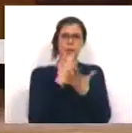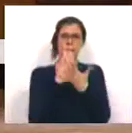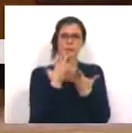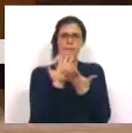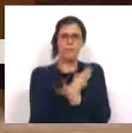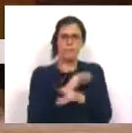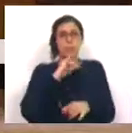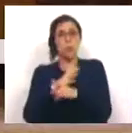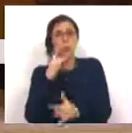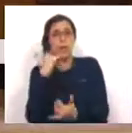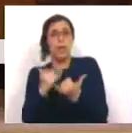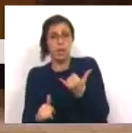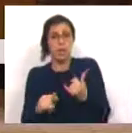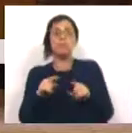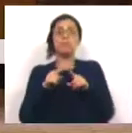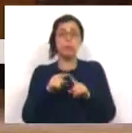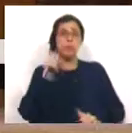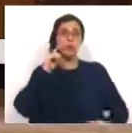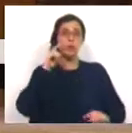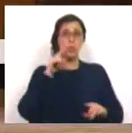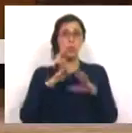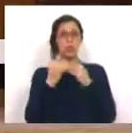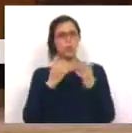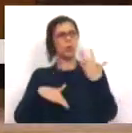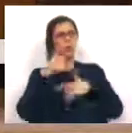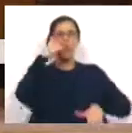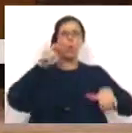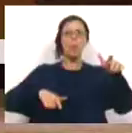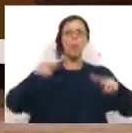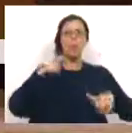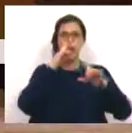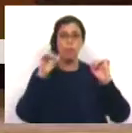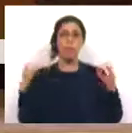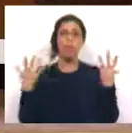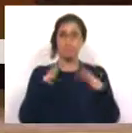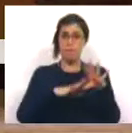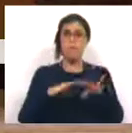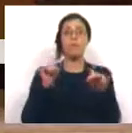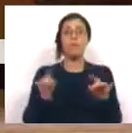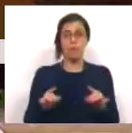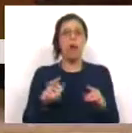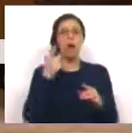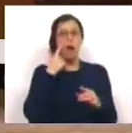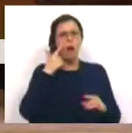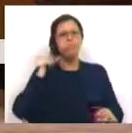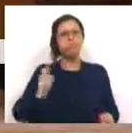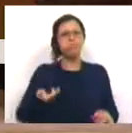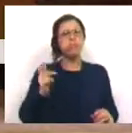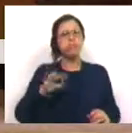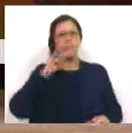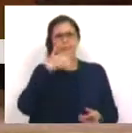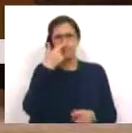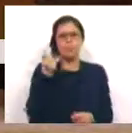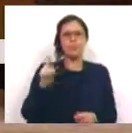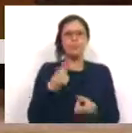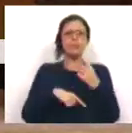por incêndios e outros riscos. As funções de segurança para as sociedades humanas que as florestas desempenham foram, ao longo dos anos,